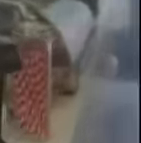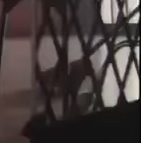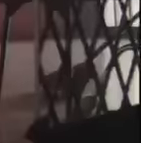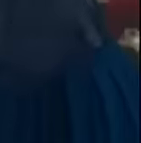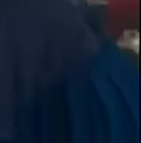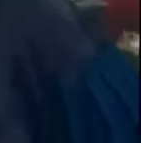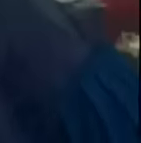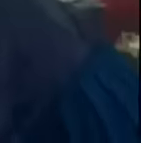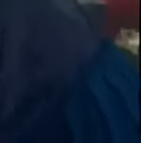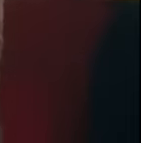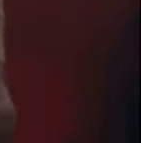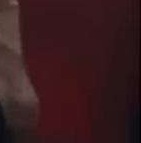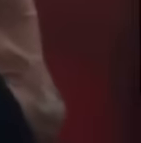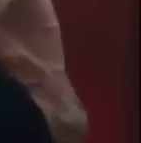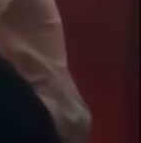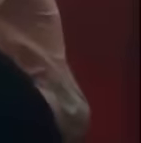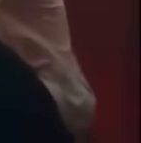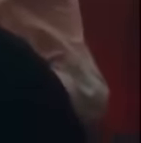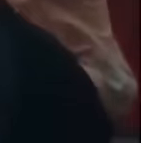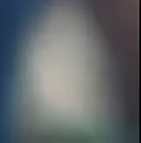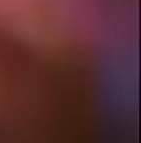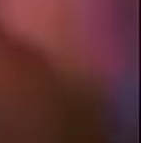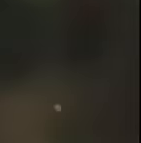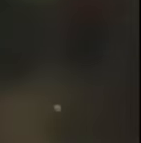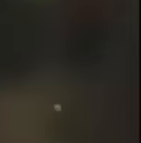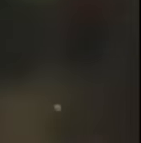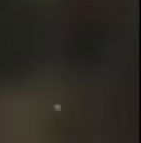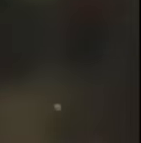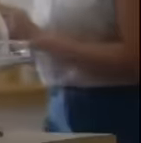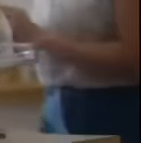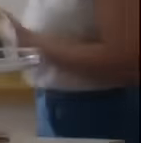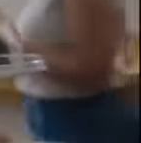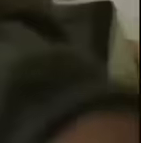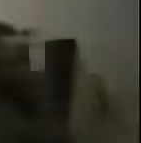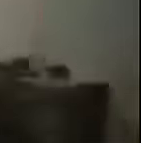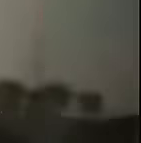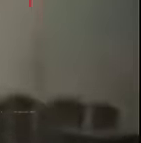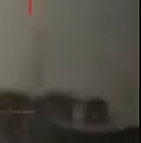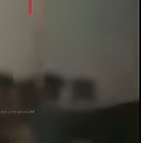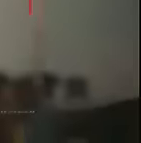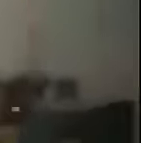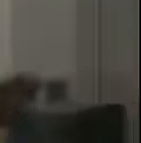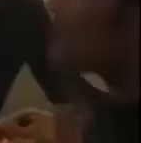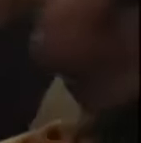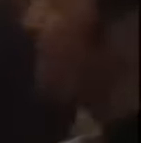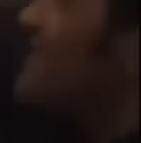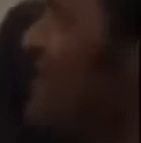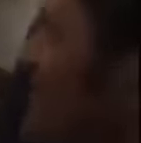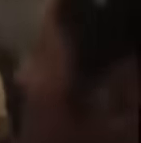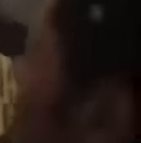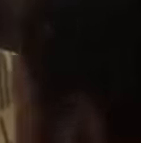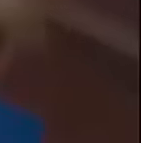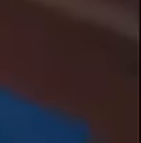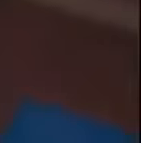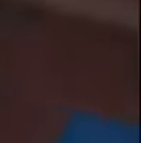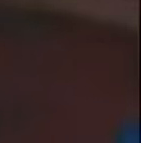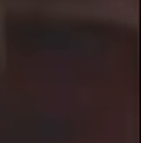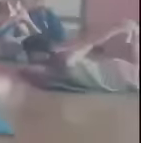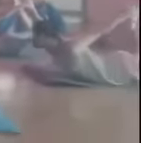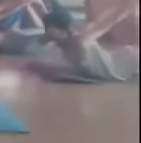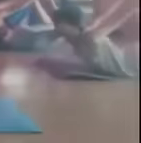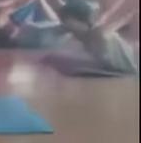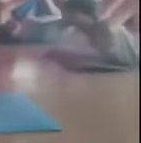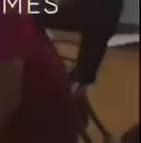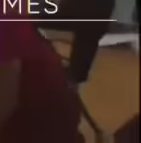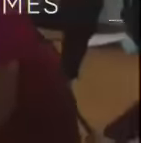Quando tudo pode dar errado, é de dentro que vem a força para seguir em frente. Seguir imaginando, fazendo. É isso que faz uma loucura virar